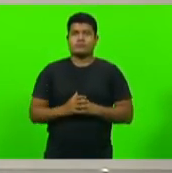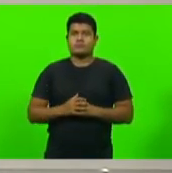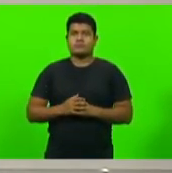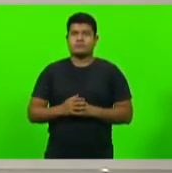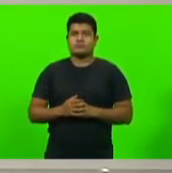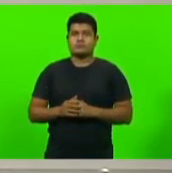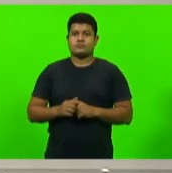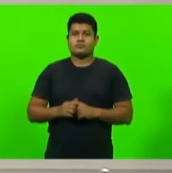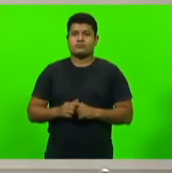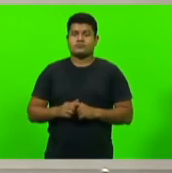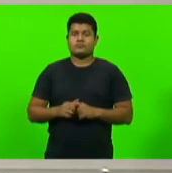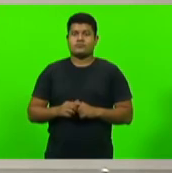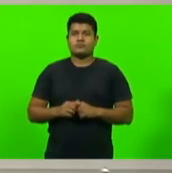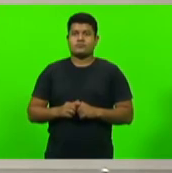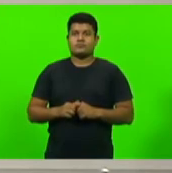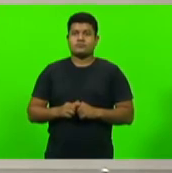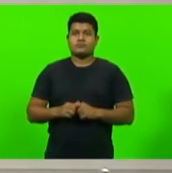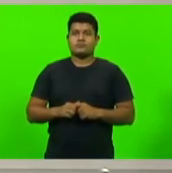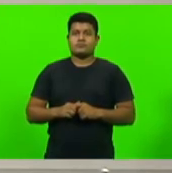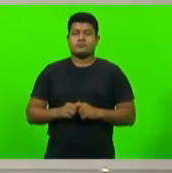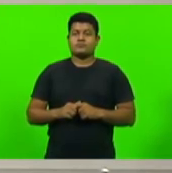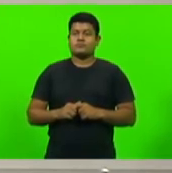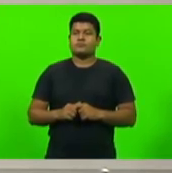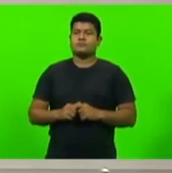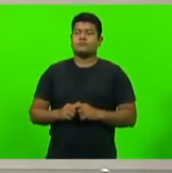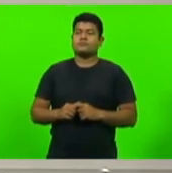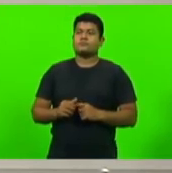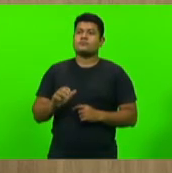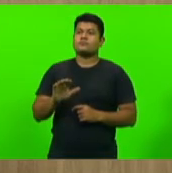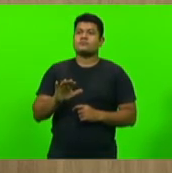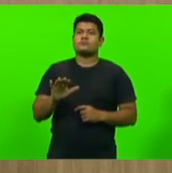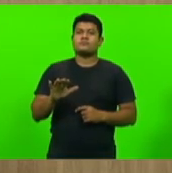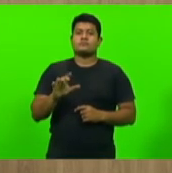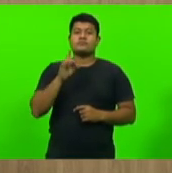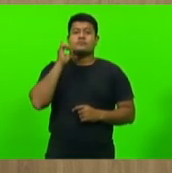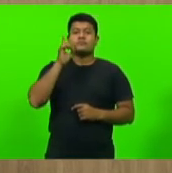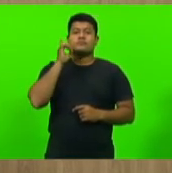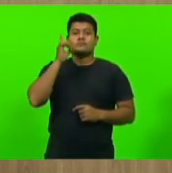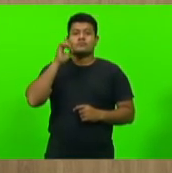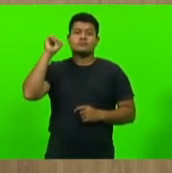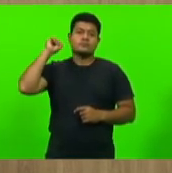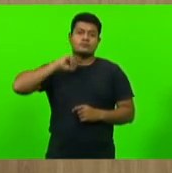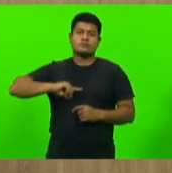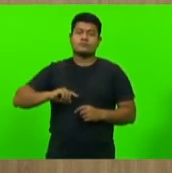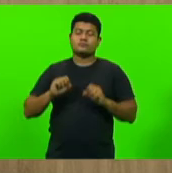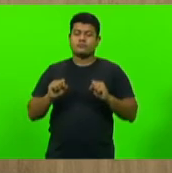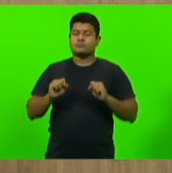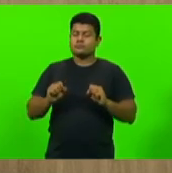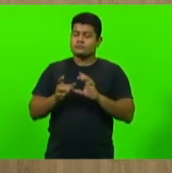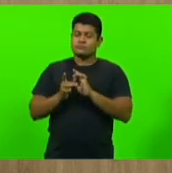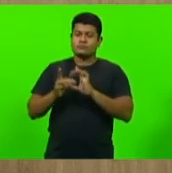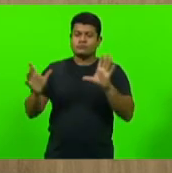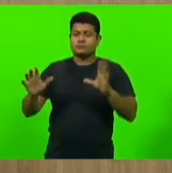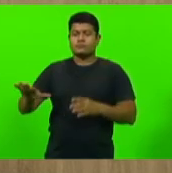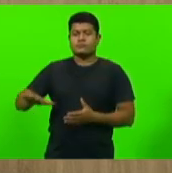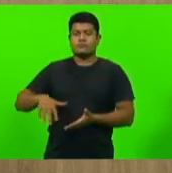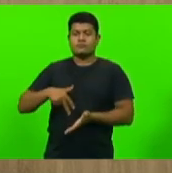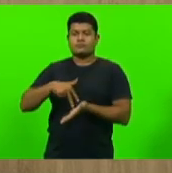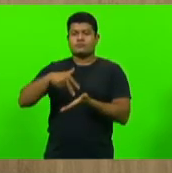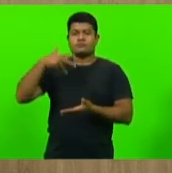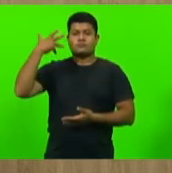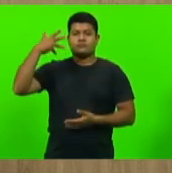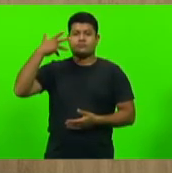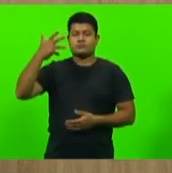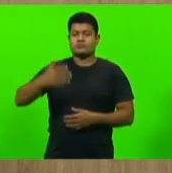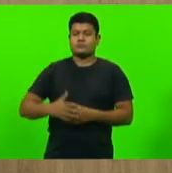Senhor presidente? Sim. Deputado Silvio. Deputado Silvio, com a palavra. Ah, obrigado,